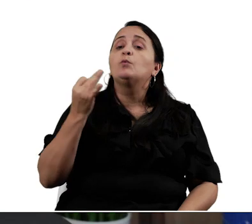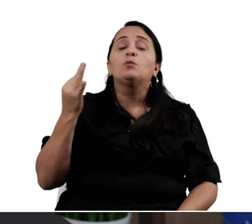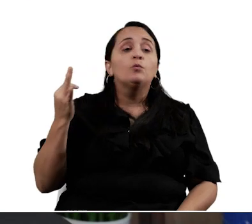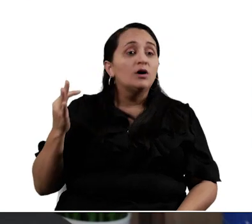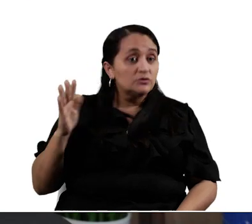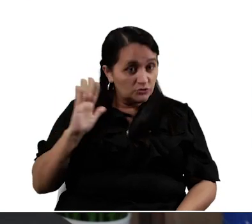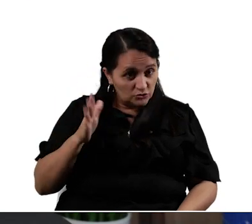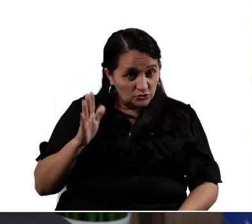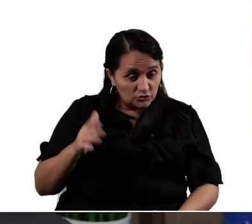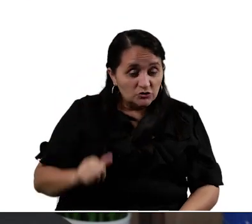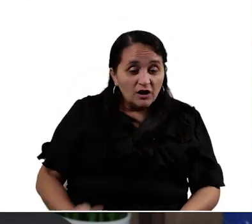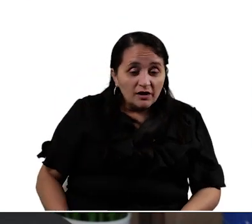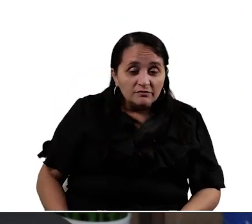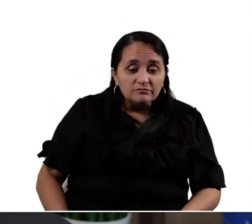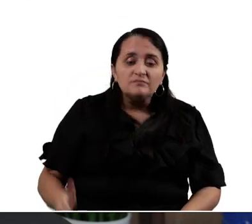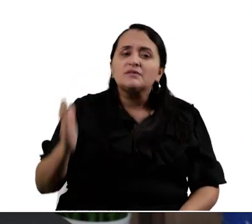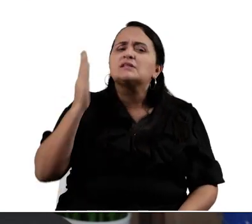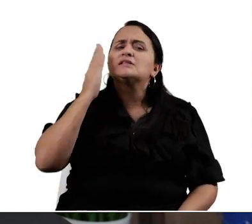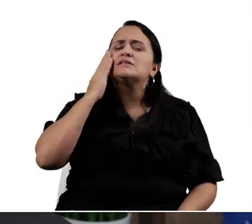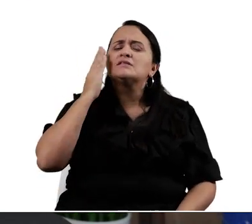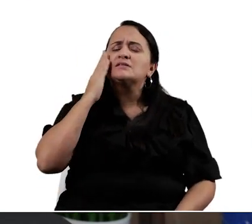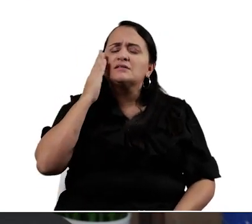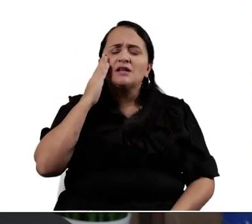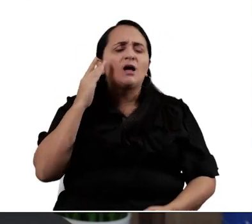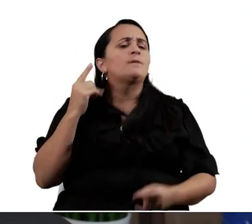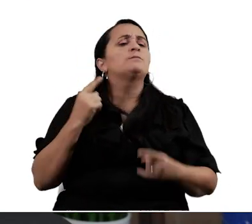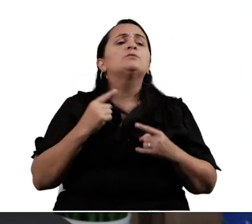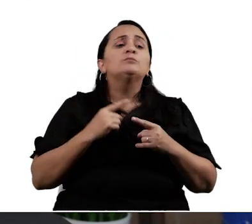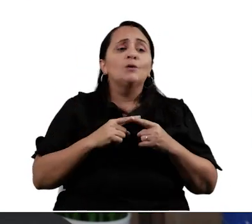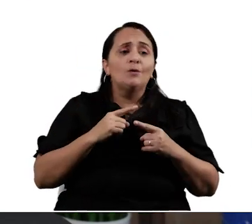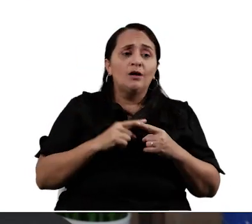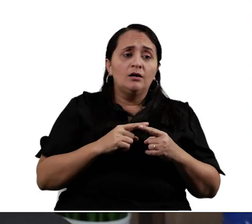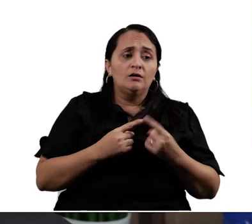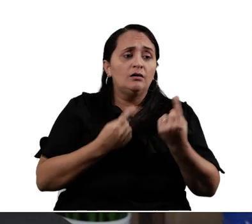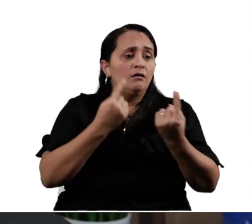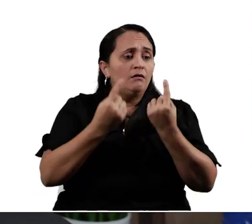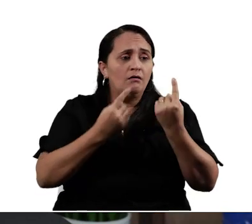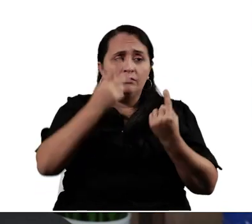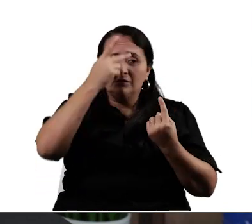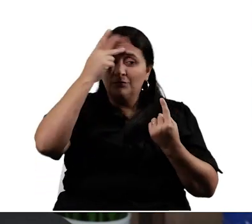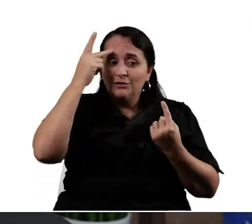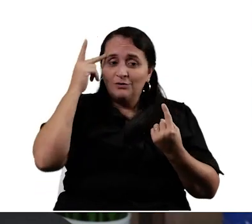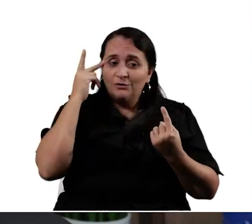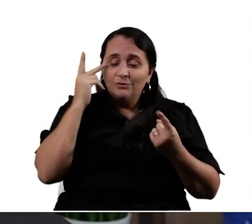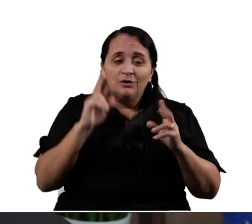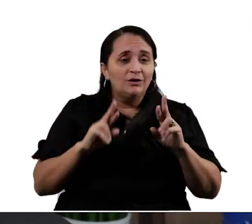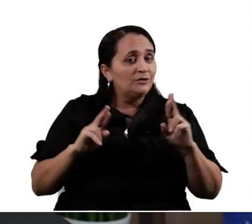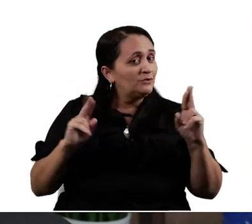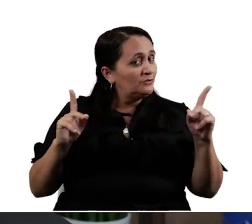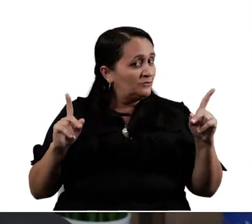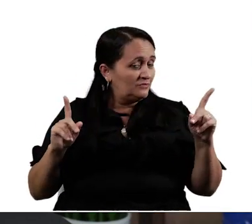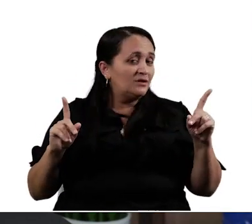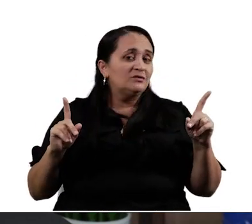incomodados? Sabem por quê? É exatamente porque todos nós temos diferença, gente. Então sempre